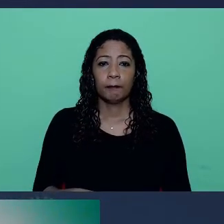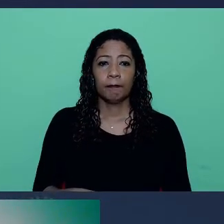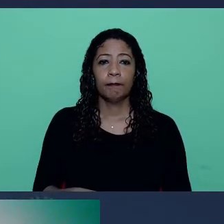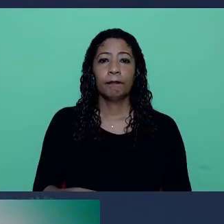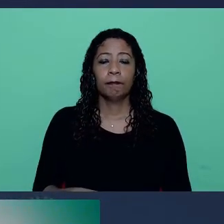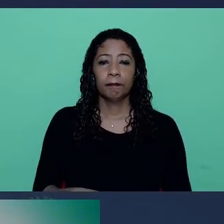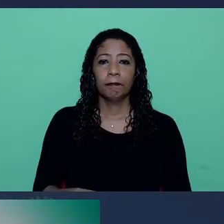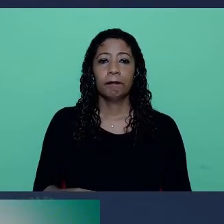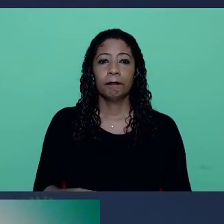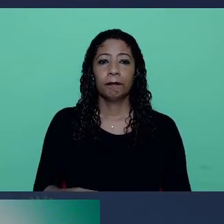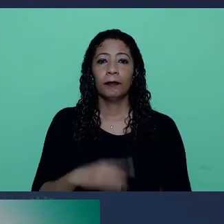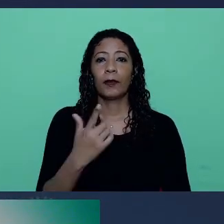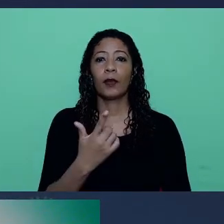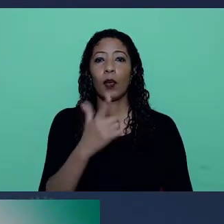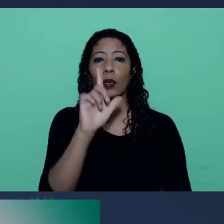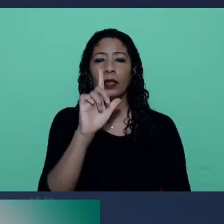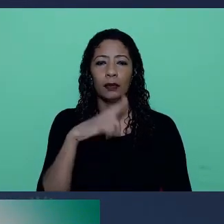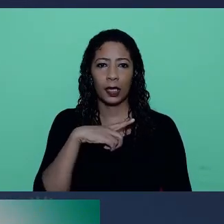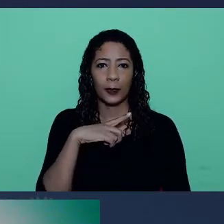Ótimo. Gabriel, tem mais alguma?